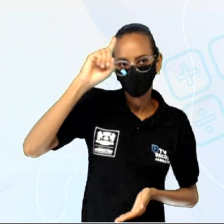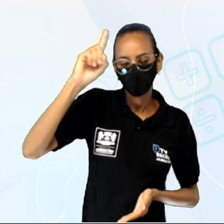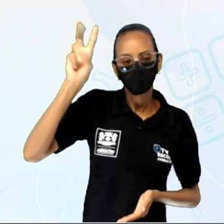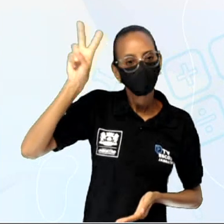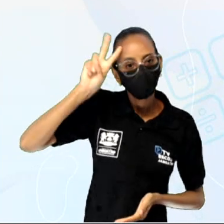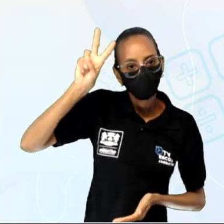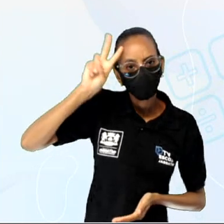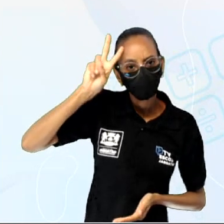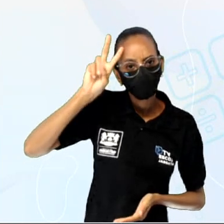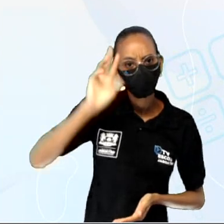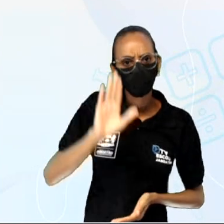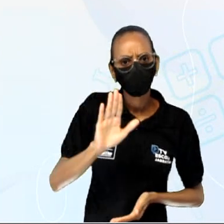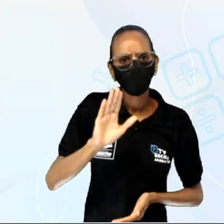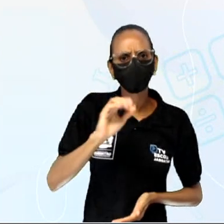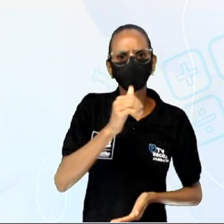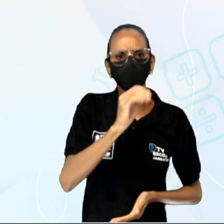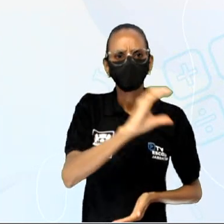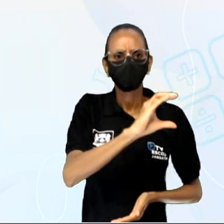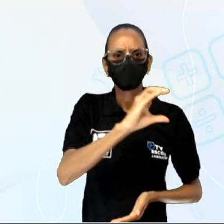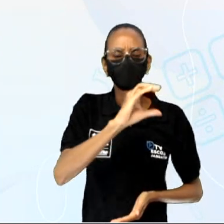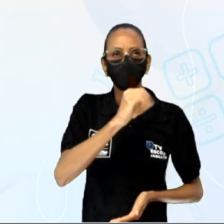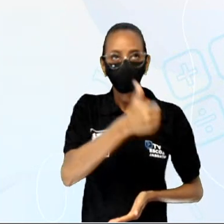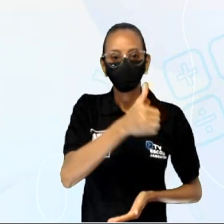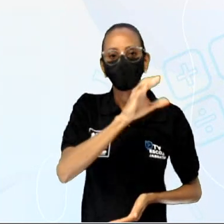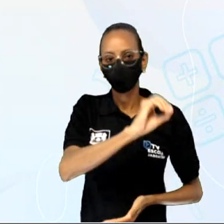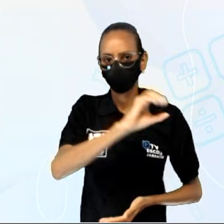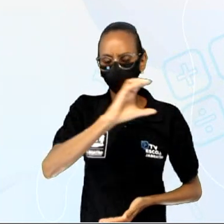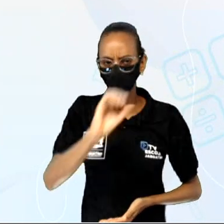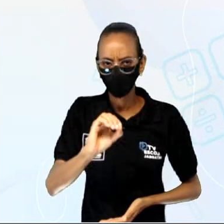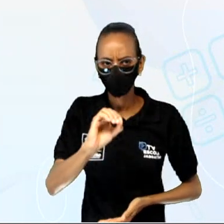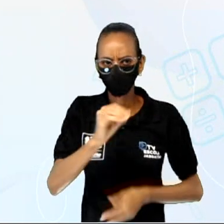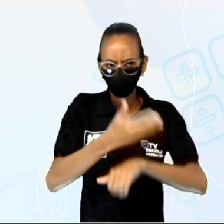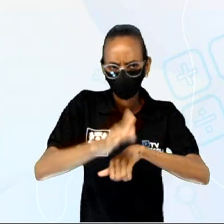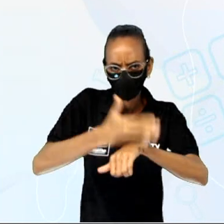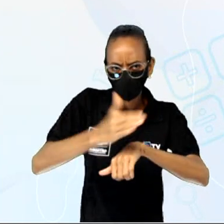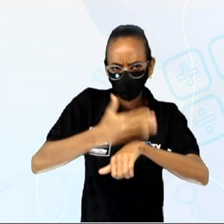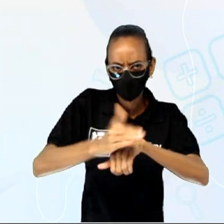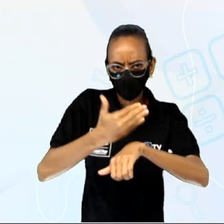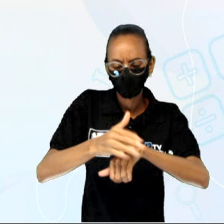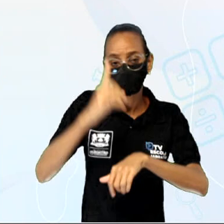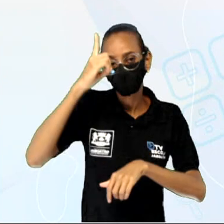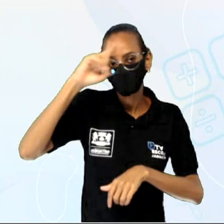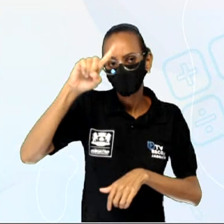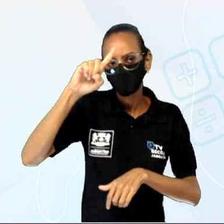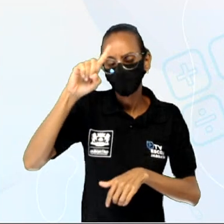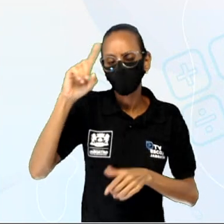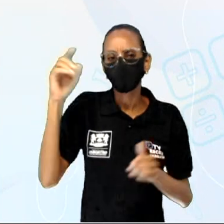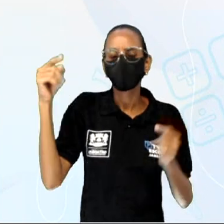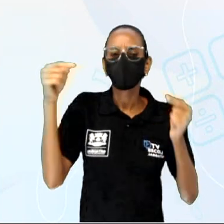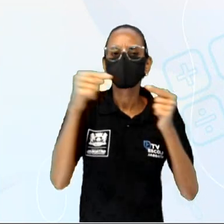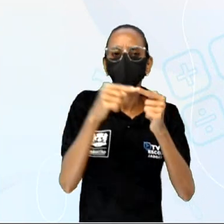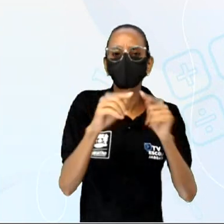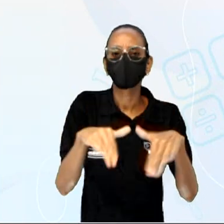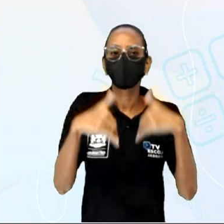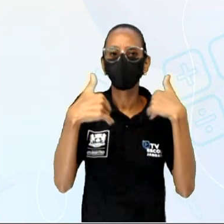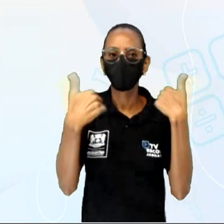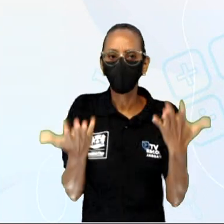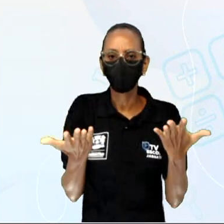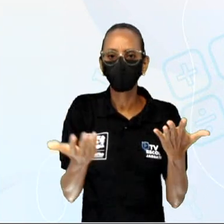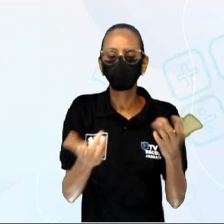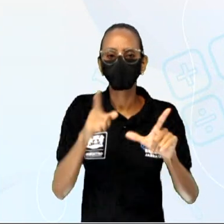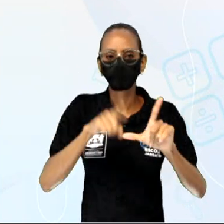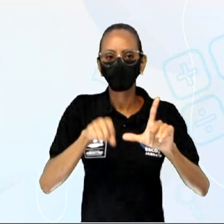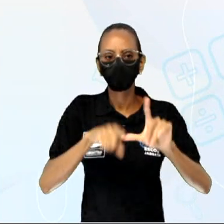semana cairá o centésimo treino? Domingo, segunda-feira, terça-feira, quinta-feira ou sexta-feira? Então, de acordo com